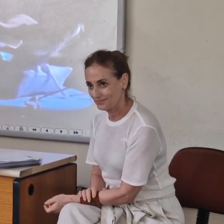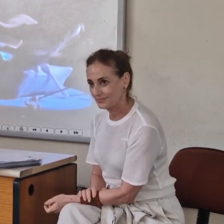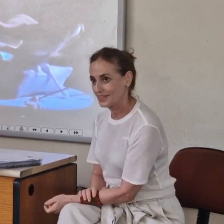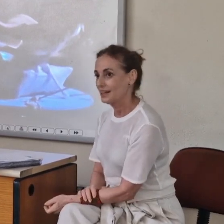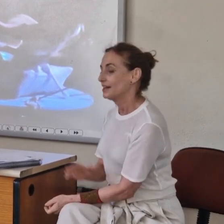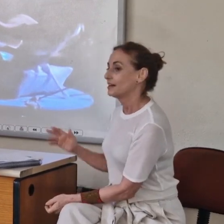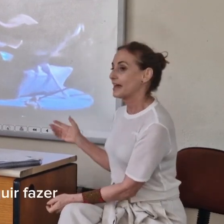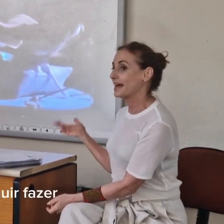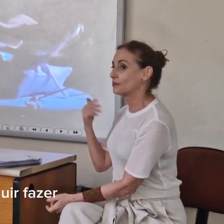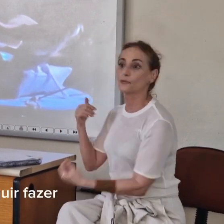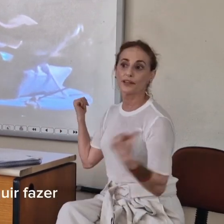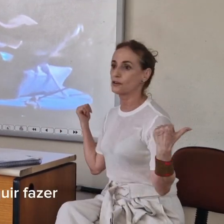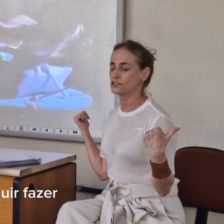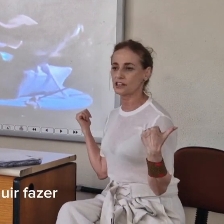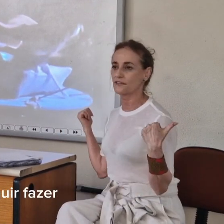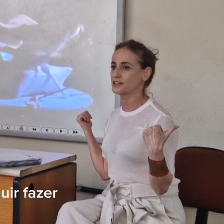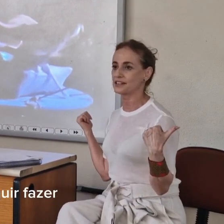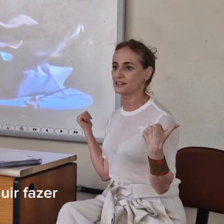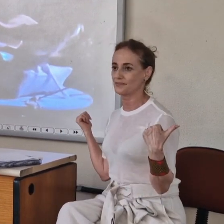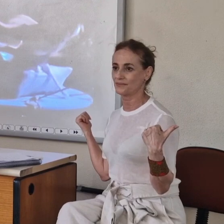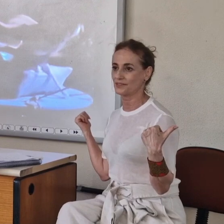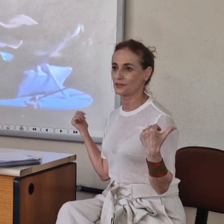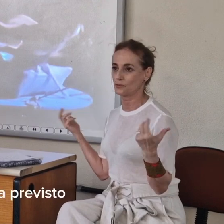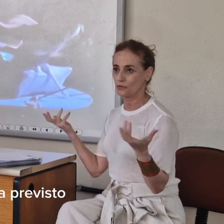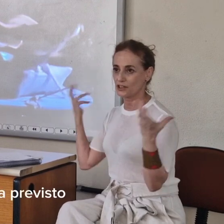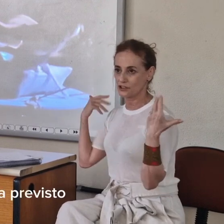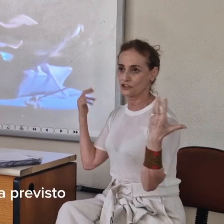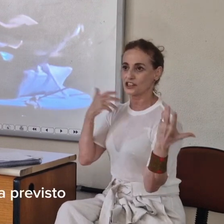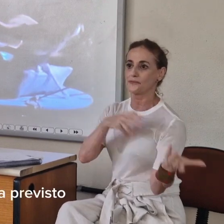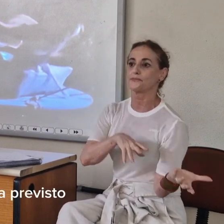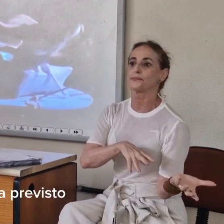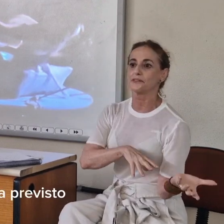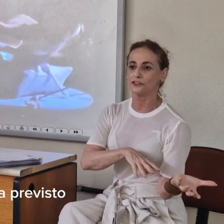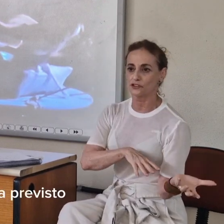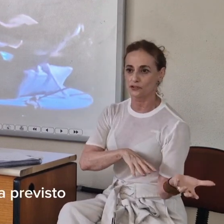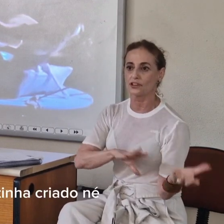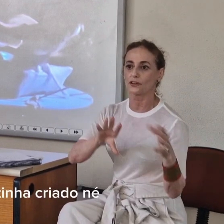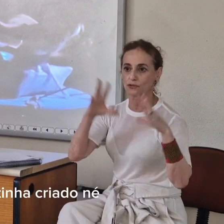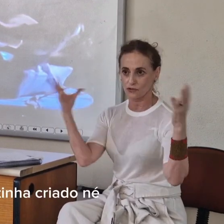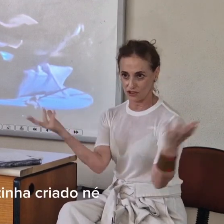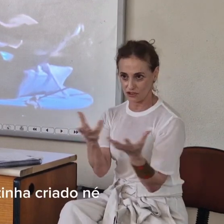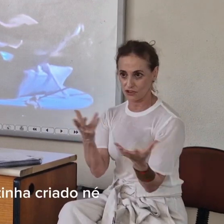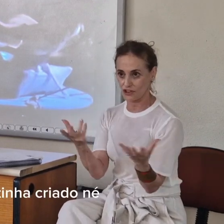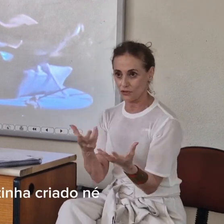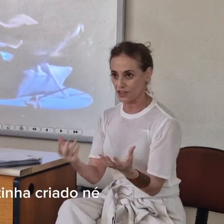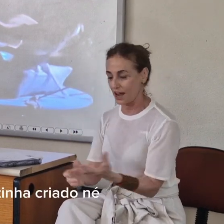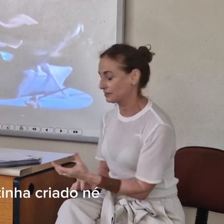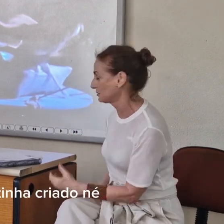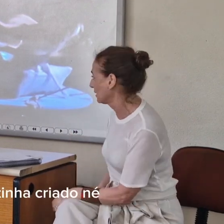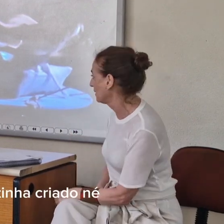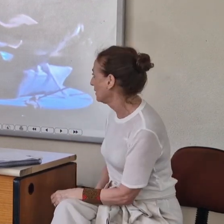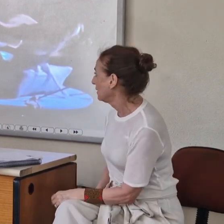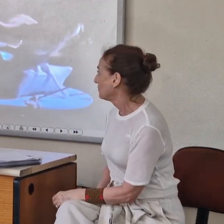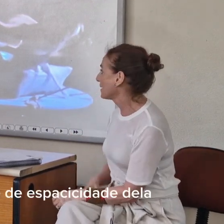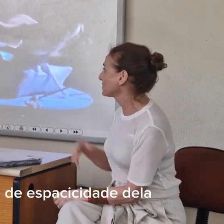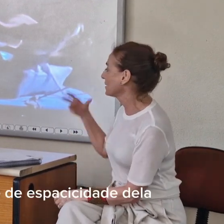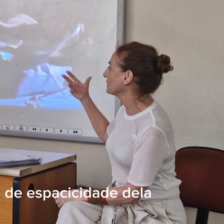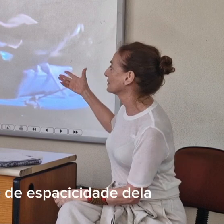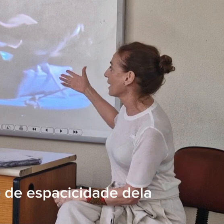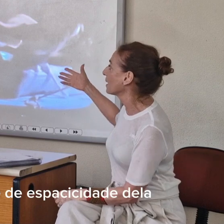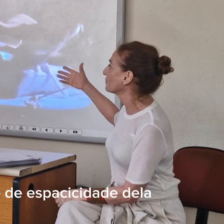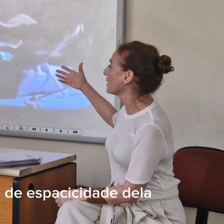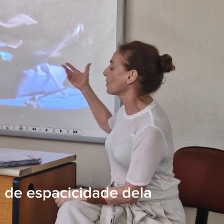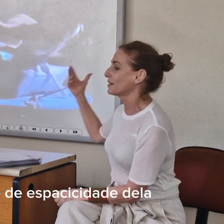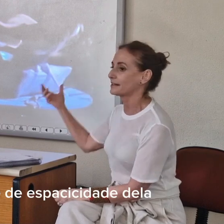exclusão. Ela não ia conseguir fazer o que a gente tinha previsto dentro dos que a gente tinha criado, né? Mas